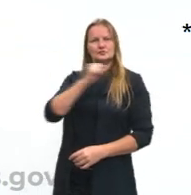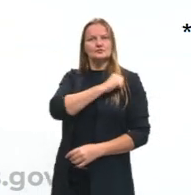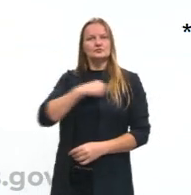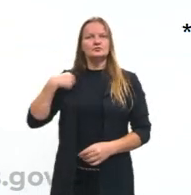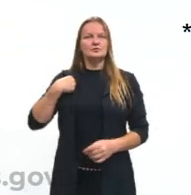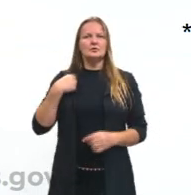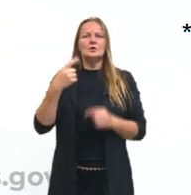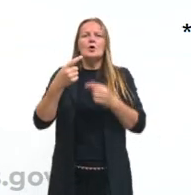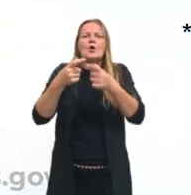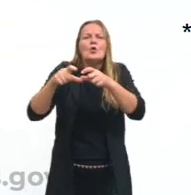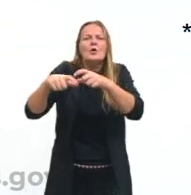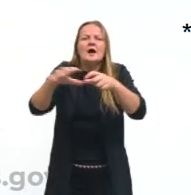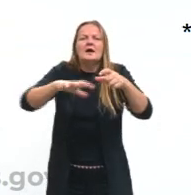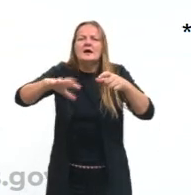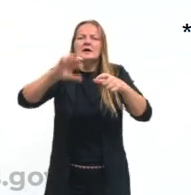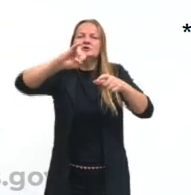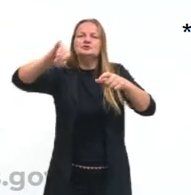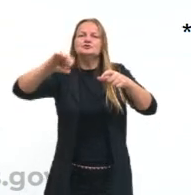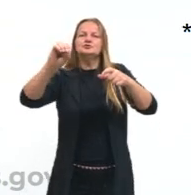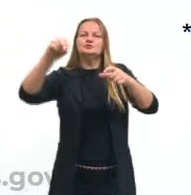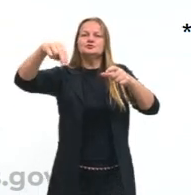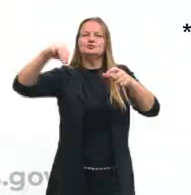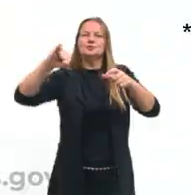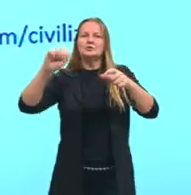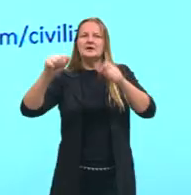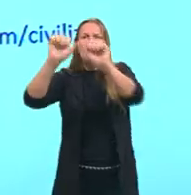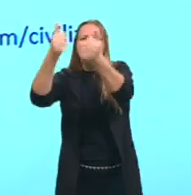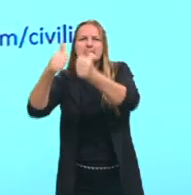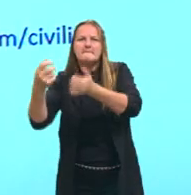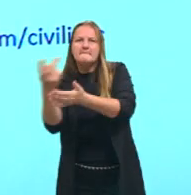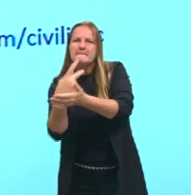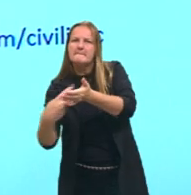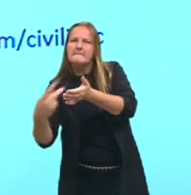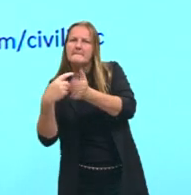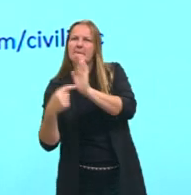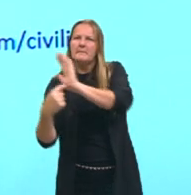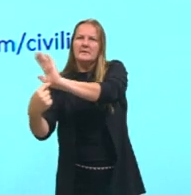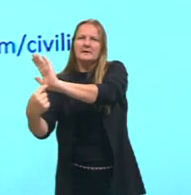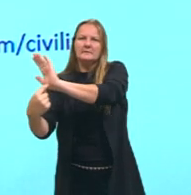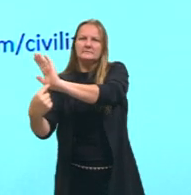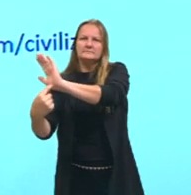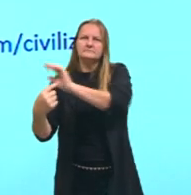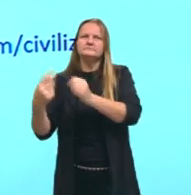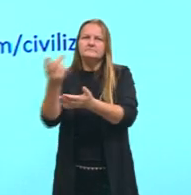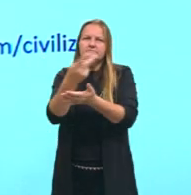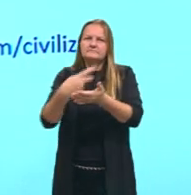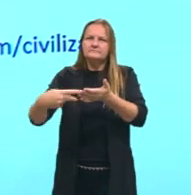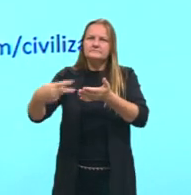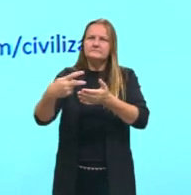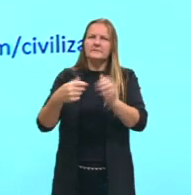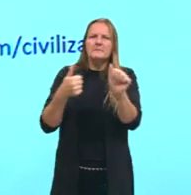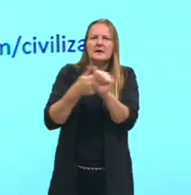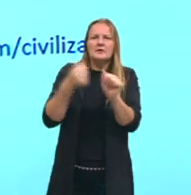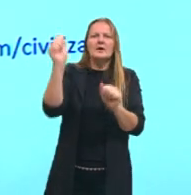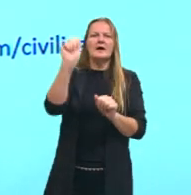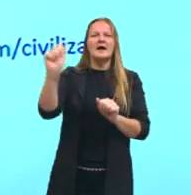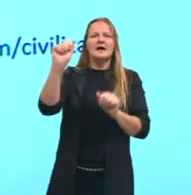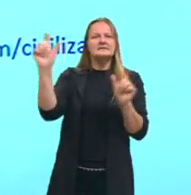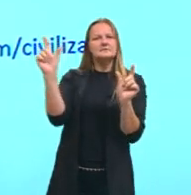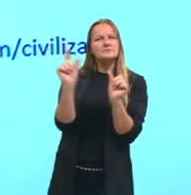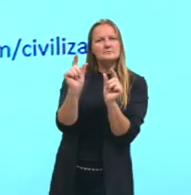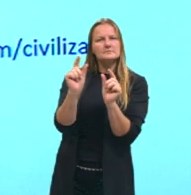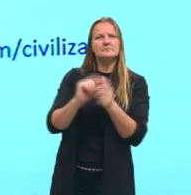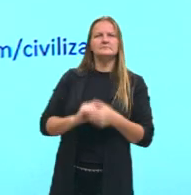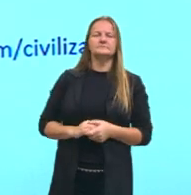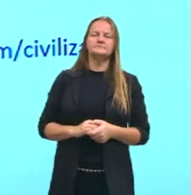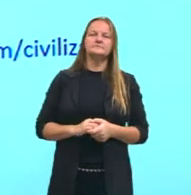da Jônia na região da zona está aqui no mapa aqui está a região da Jônia próximo a Ásia menor e